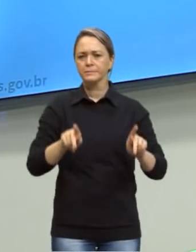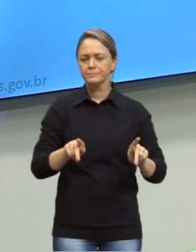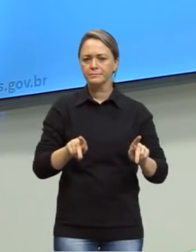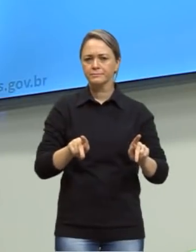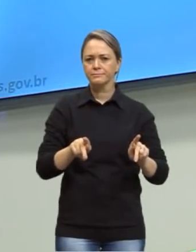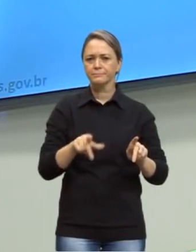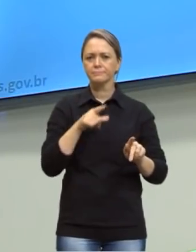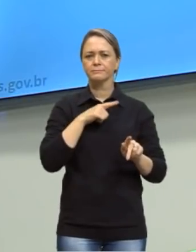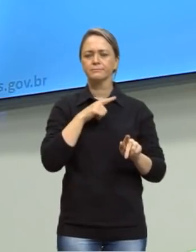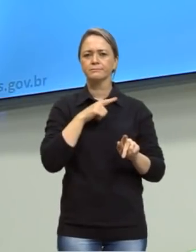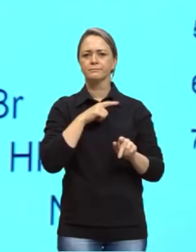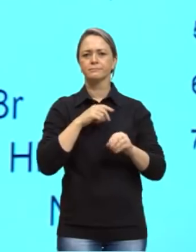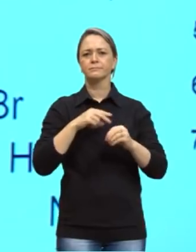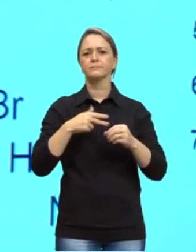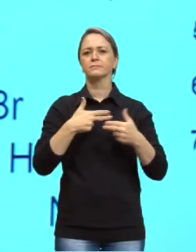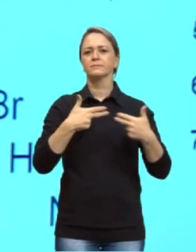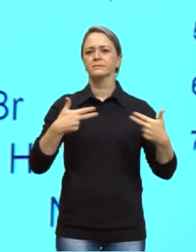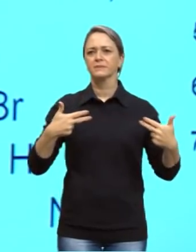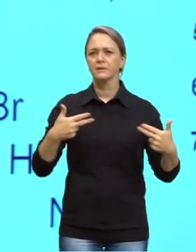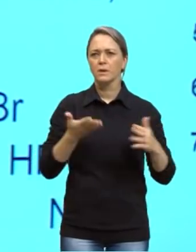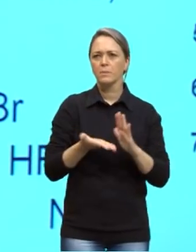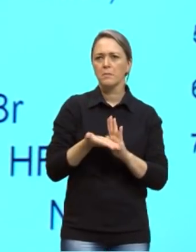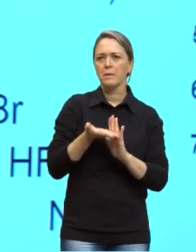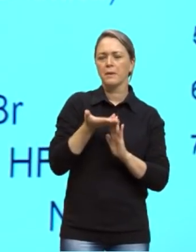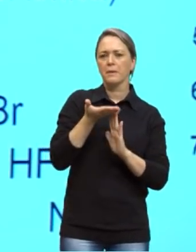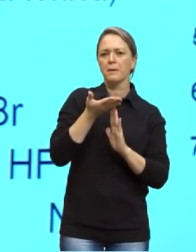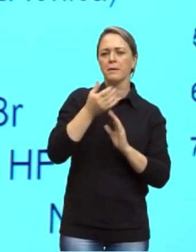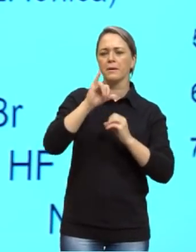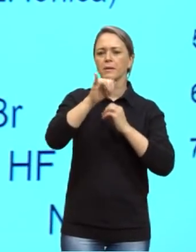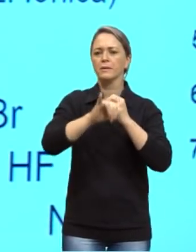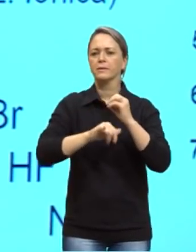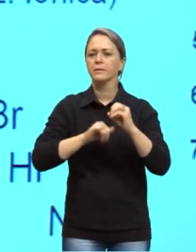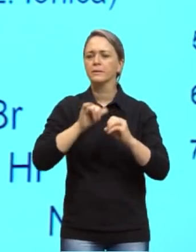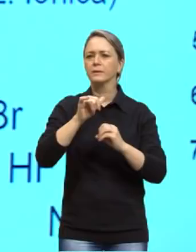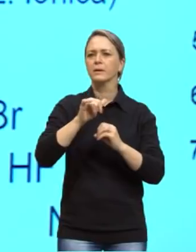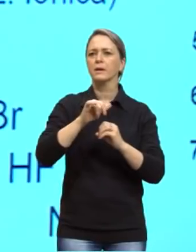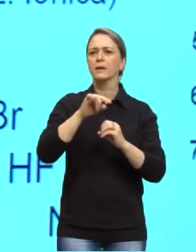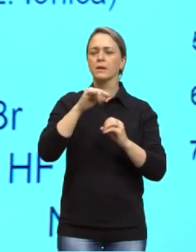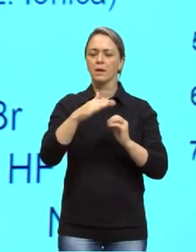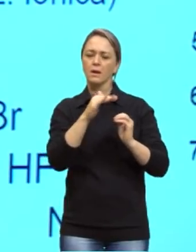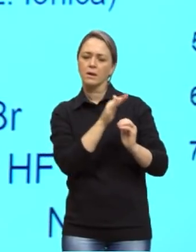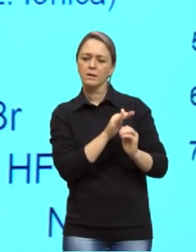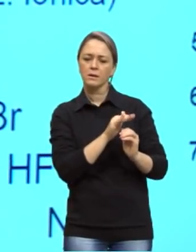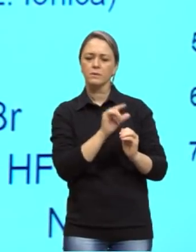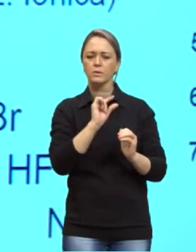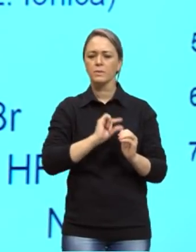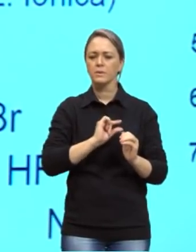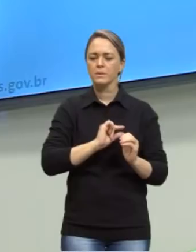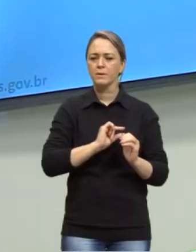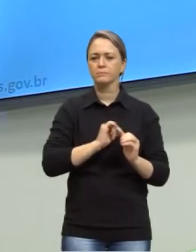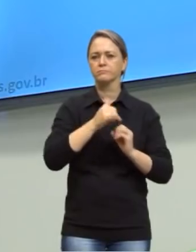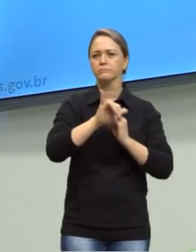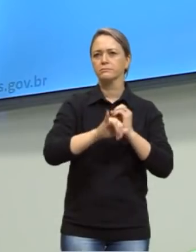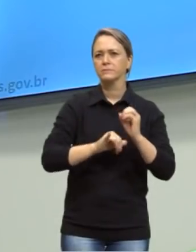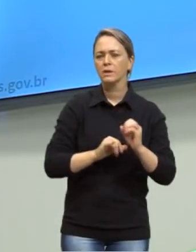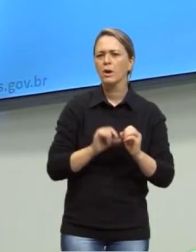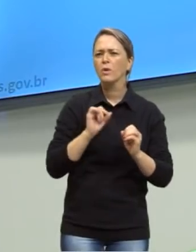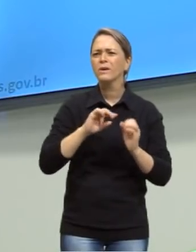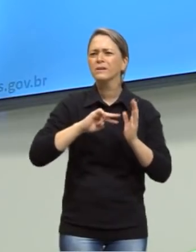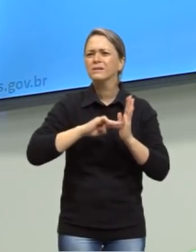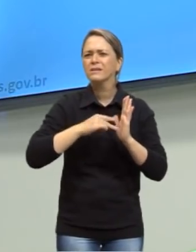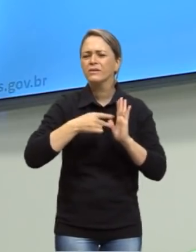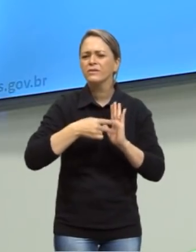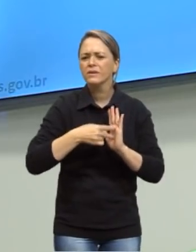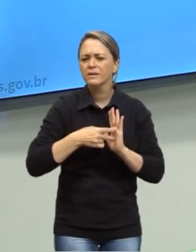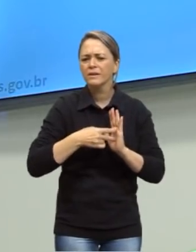aqui eu tenho os elementos de maior eletronegatividade e aqui os elementos de menor eletronegatividade o que que é eletronegatividade